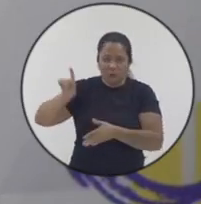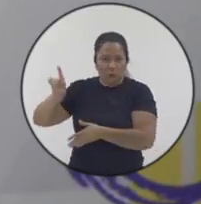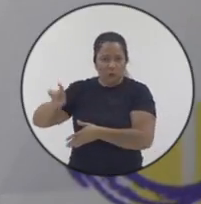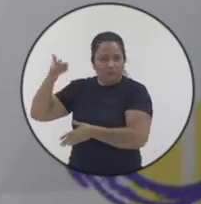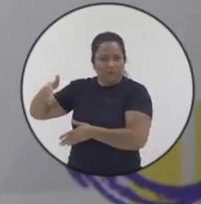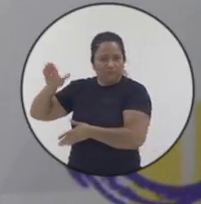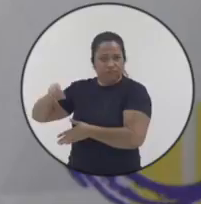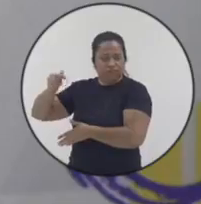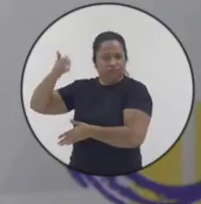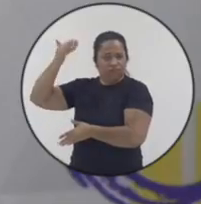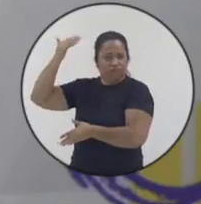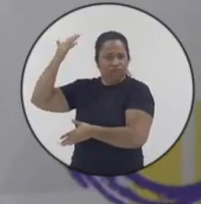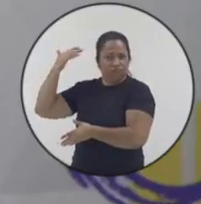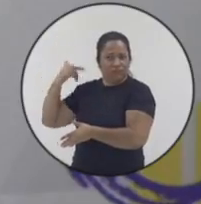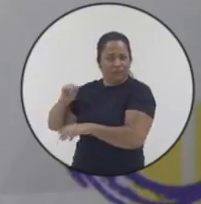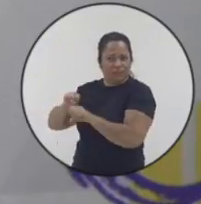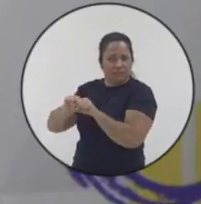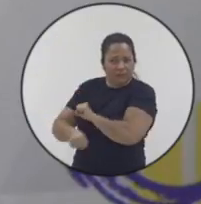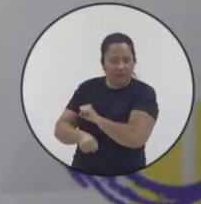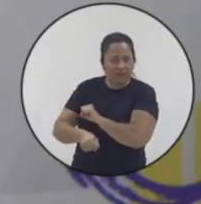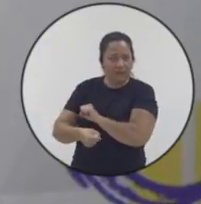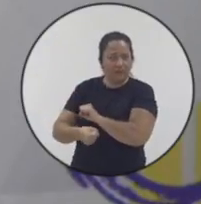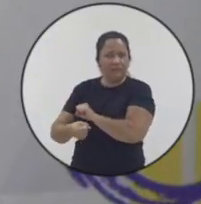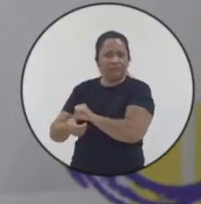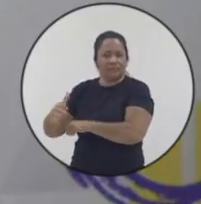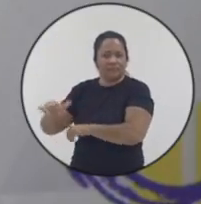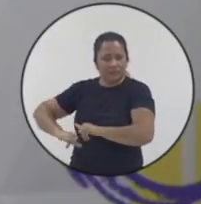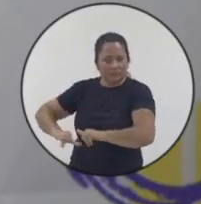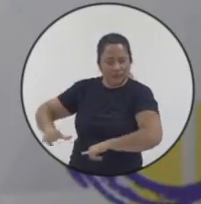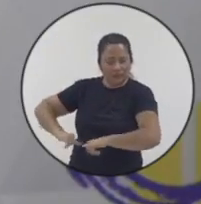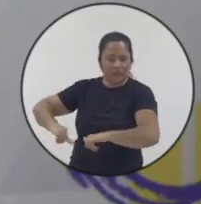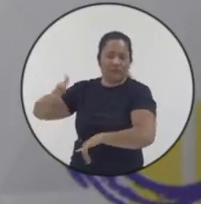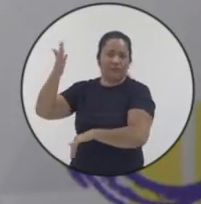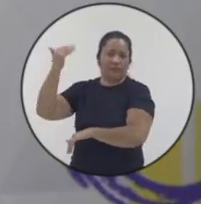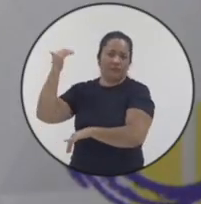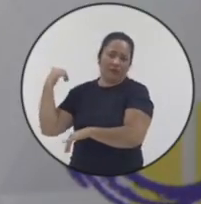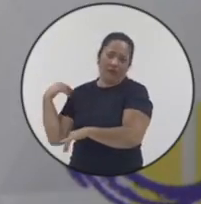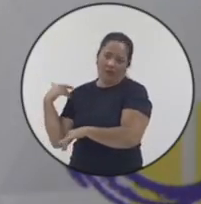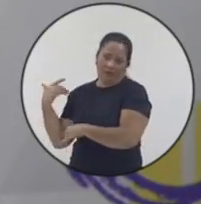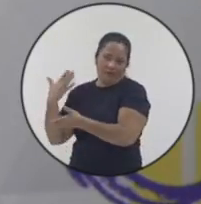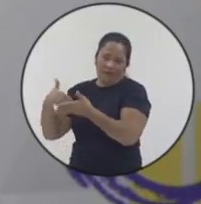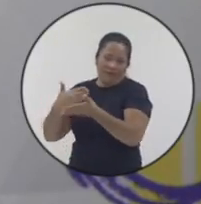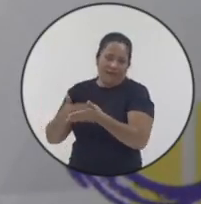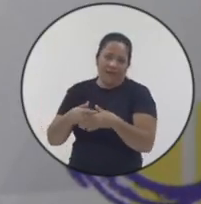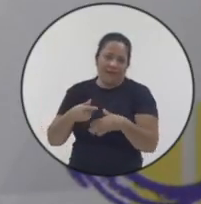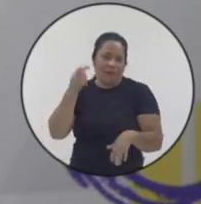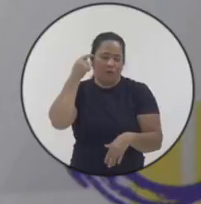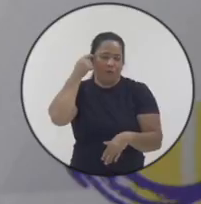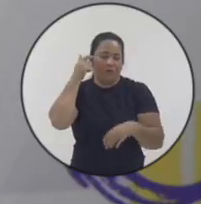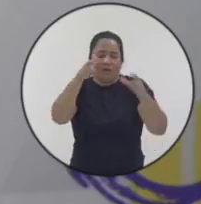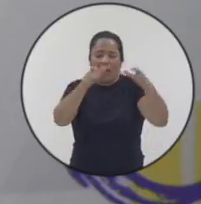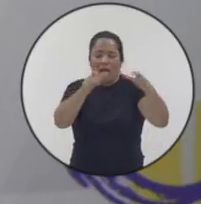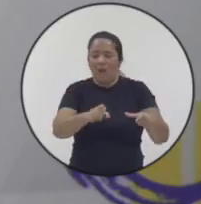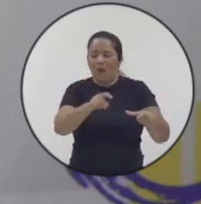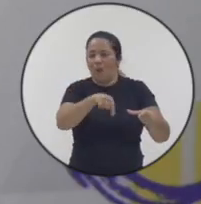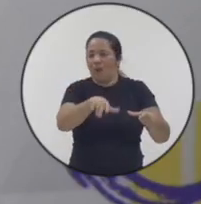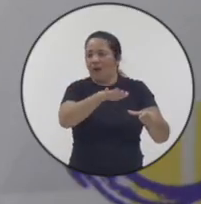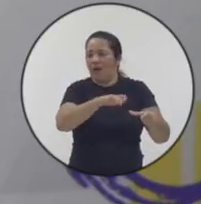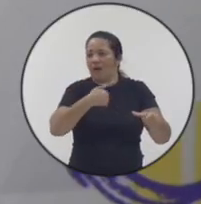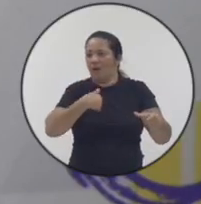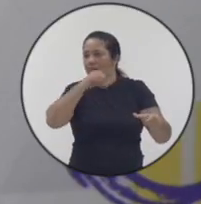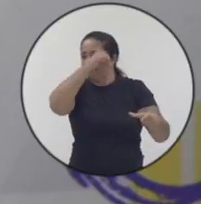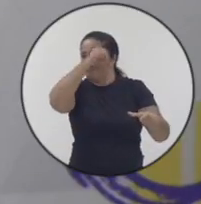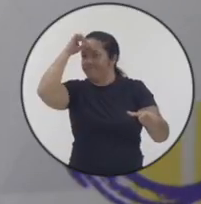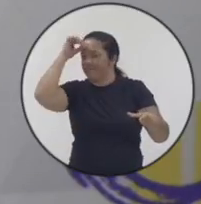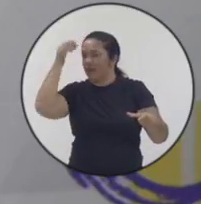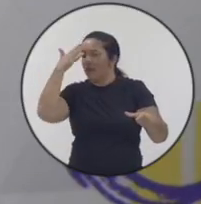brutalmente assassinadas e que seguem sendo brutalmente assassinadas. Então, a gente não pode ser inocente de pensar que os lugares não são dados de bandeja, que os contextos políticos